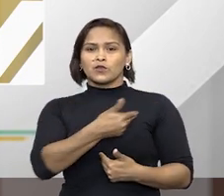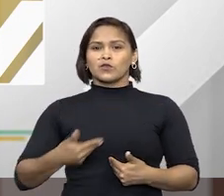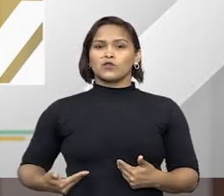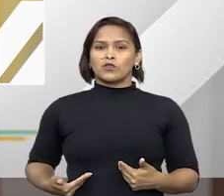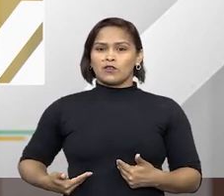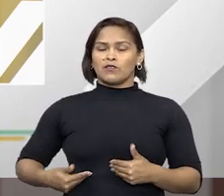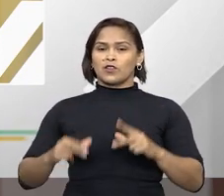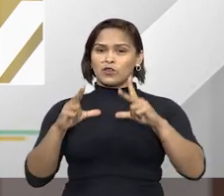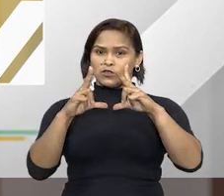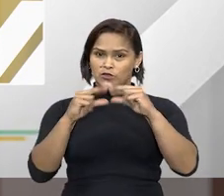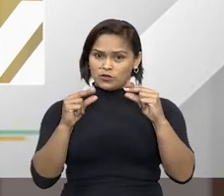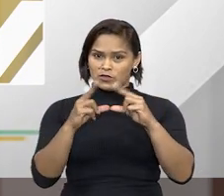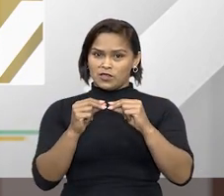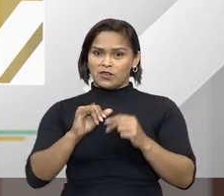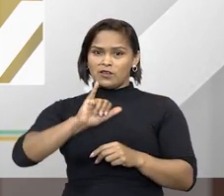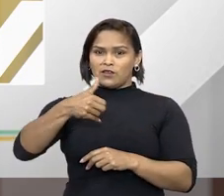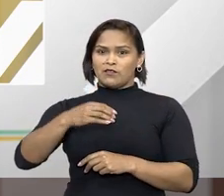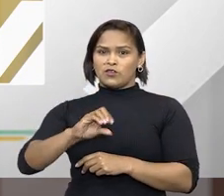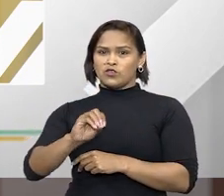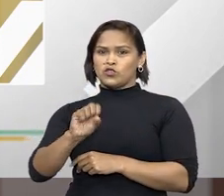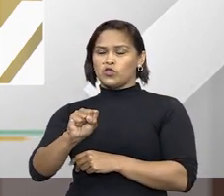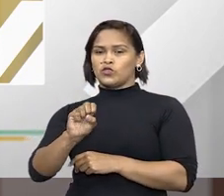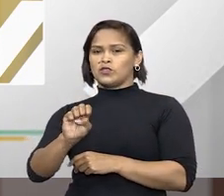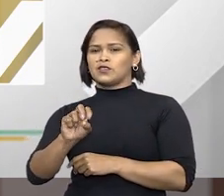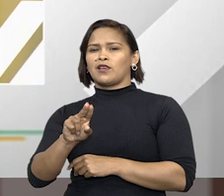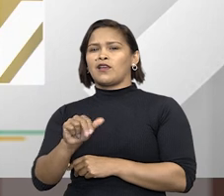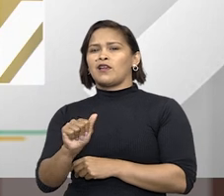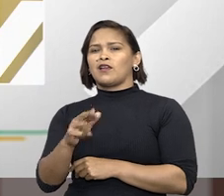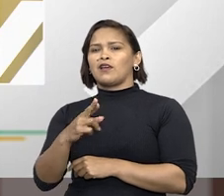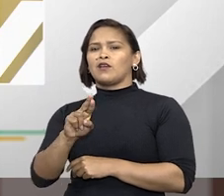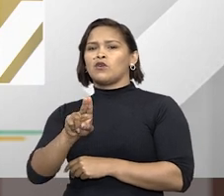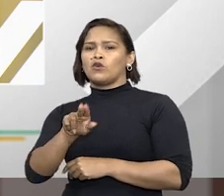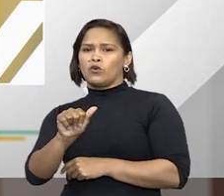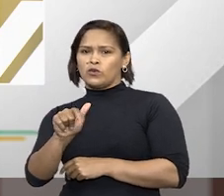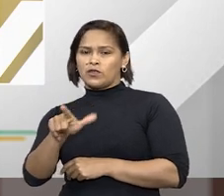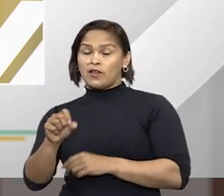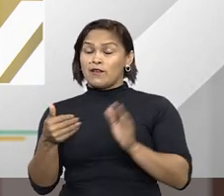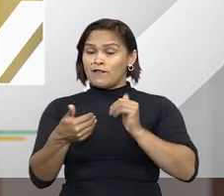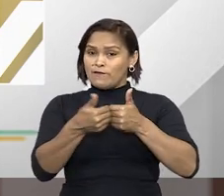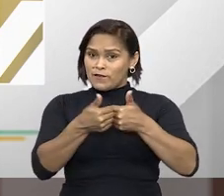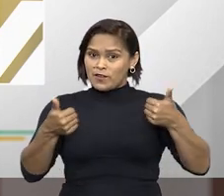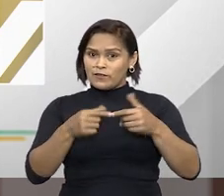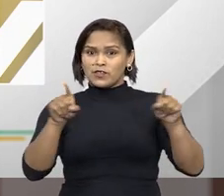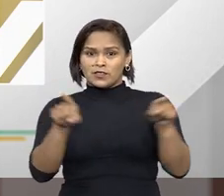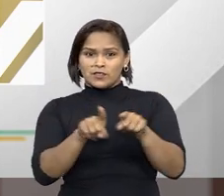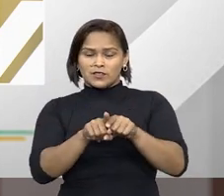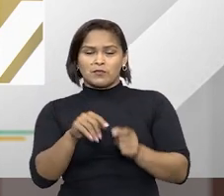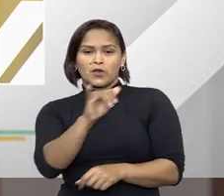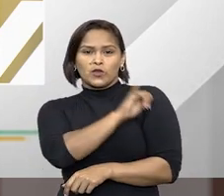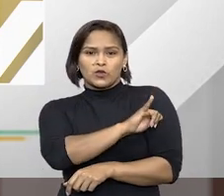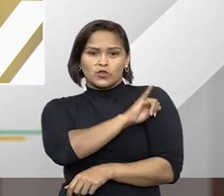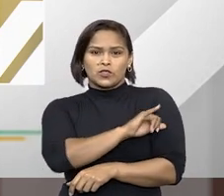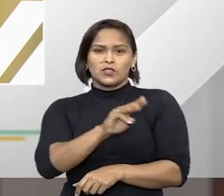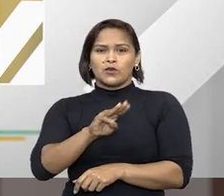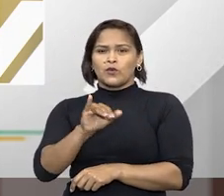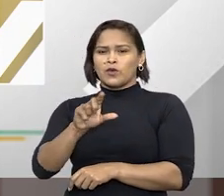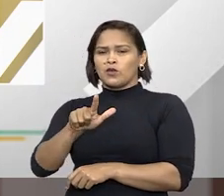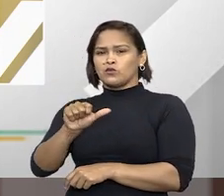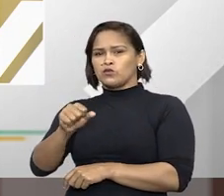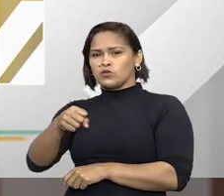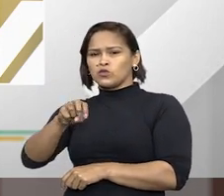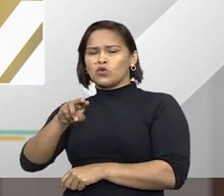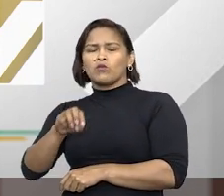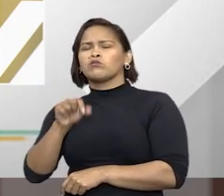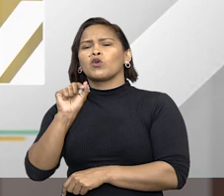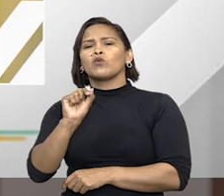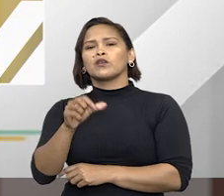José Roberto Arruda. Mais recentemente, foi afastado o governador do Rio de Janeiro, Wilson Witzel. O que que o STJ tem competência